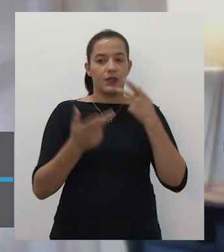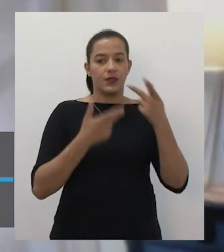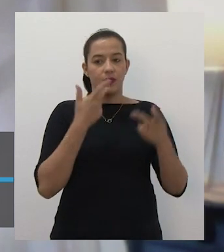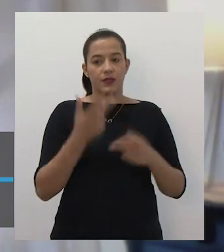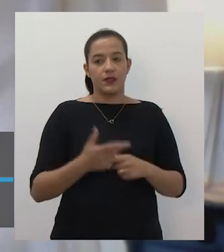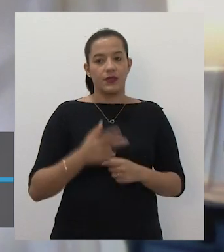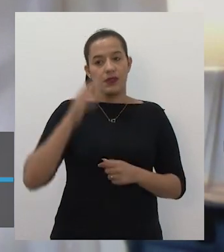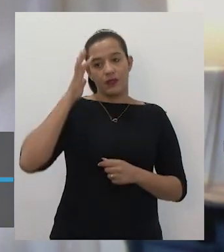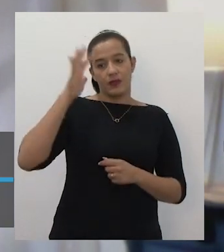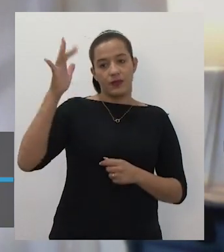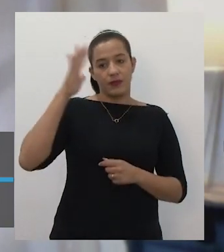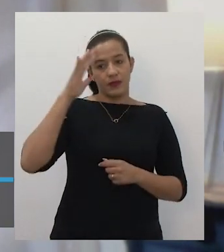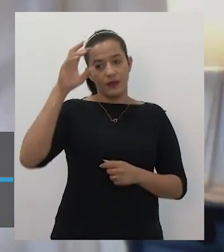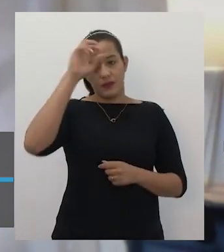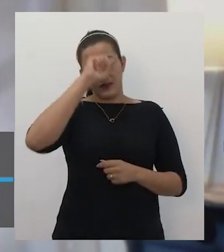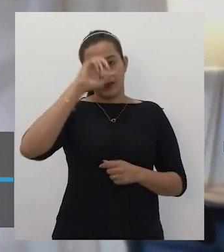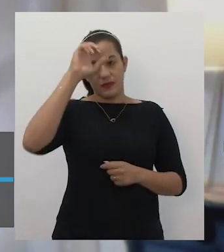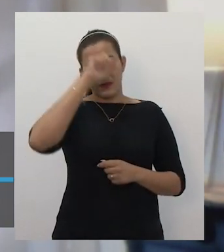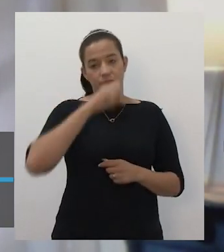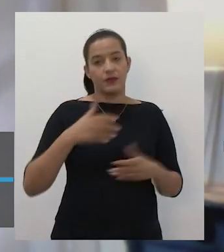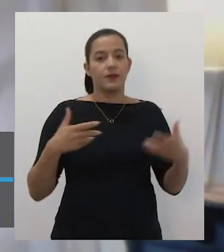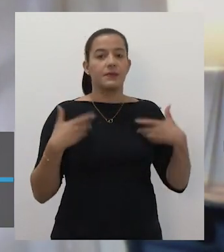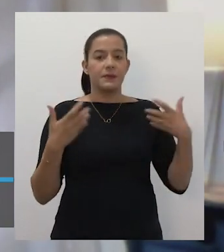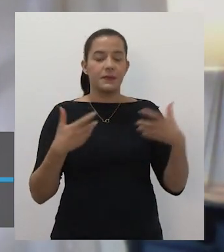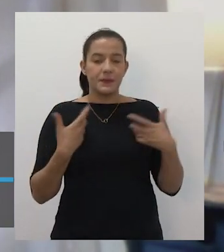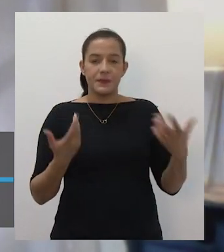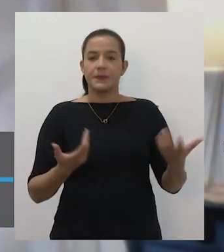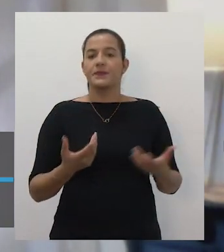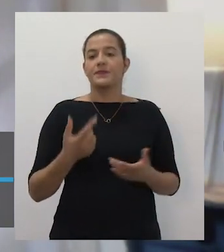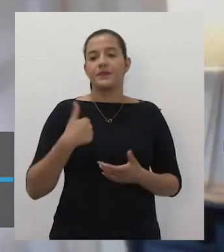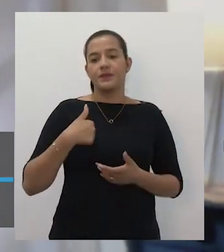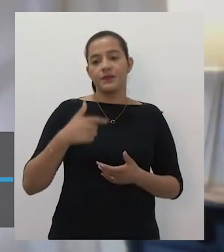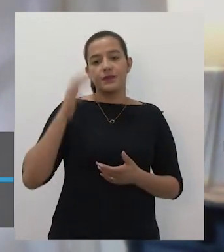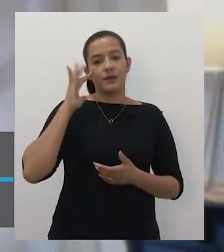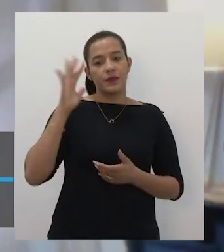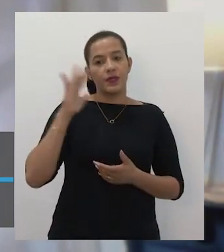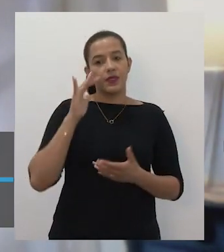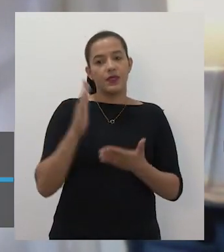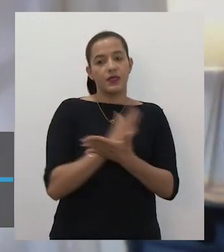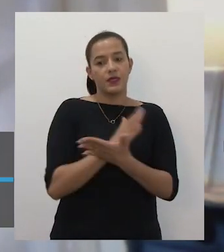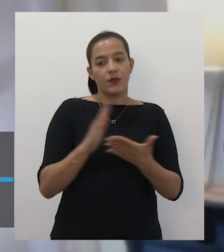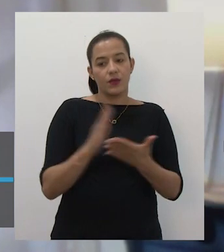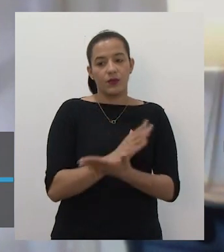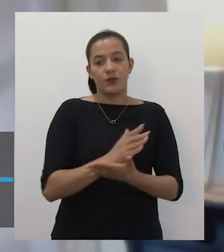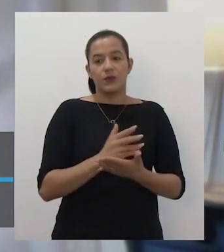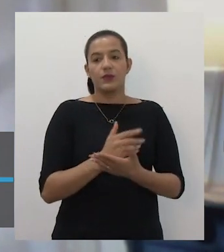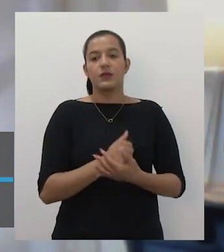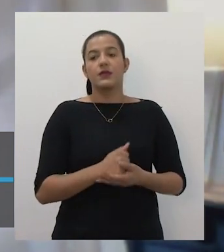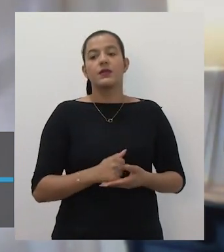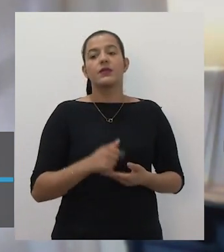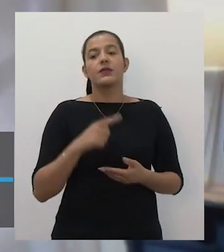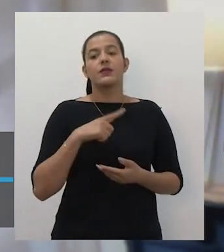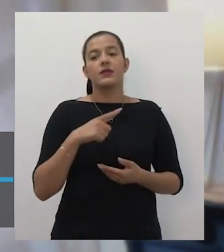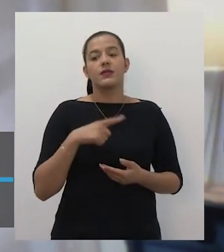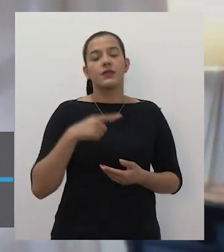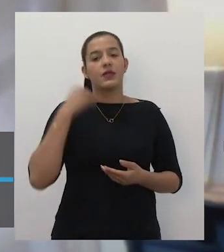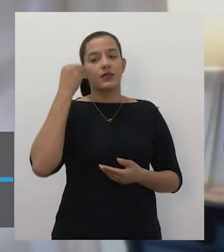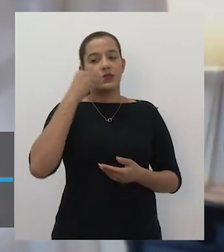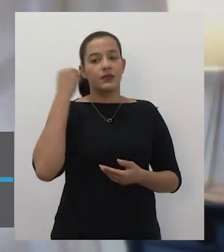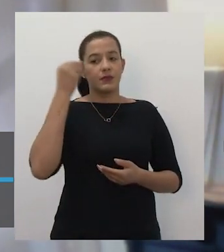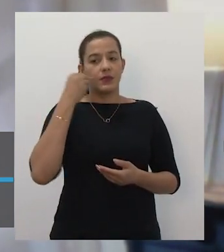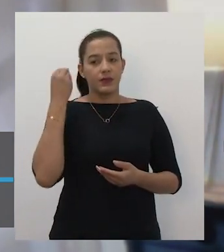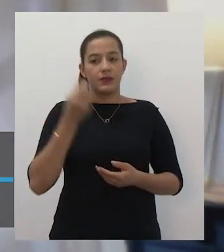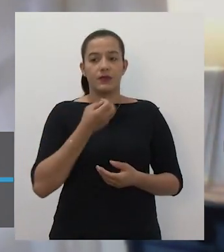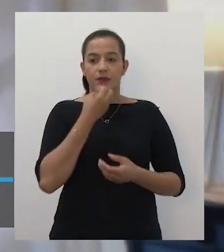aprendendo bastante, está sendo super divertido também parar para repensar algumas coisas, né? E está sendo uma experiência